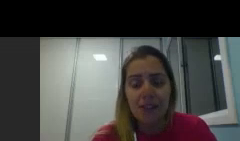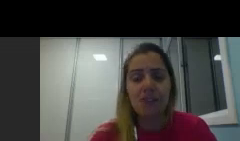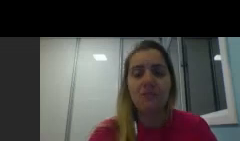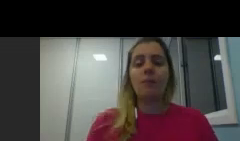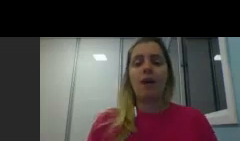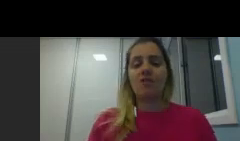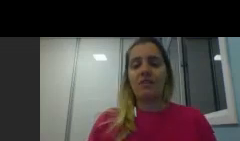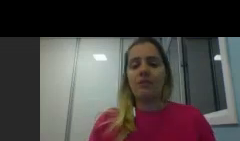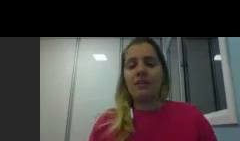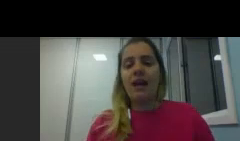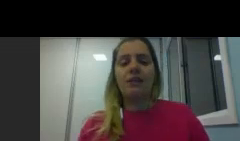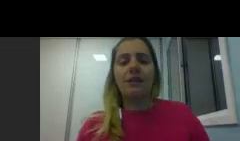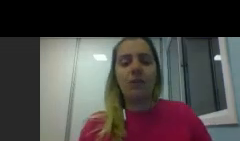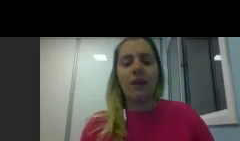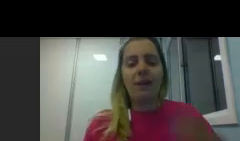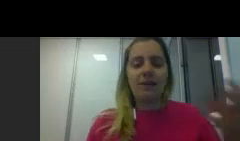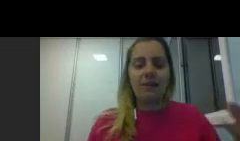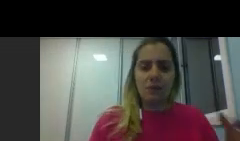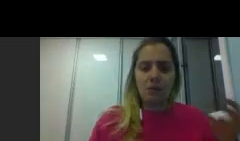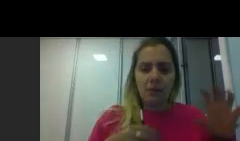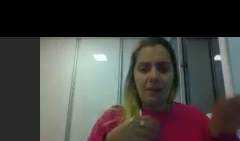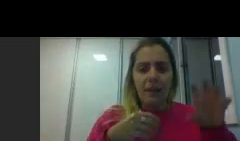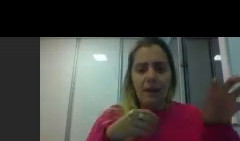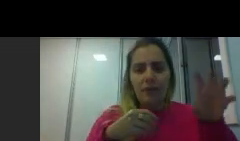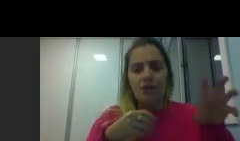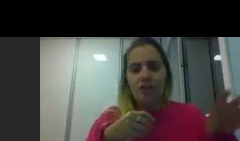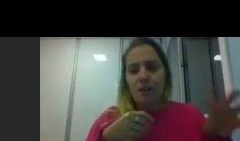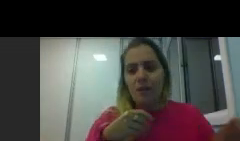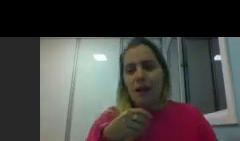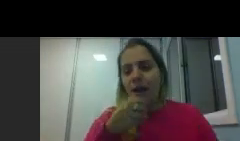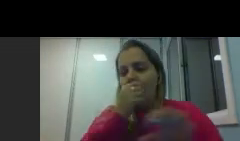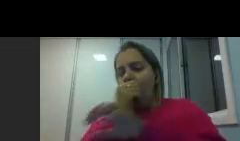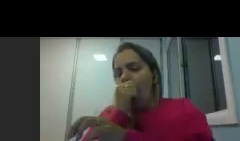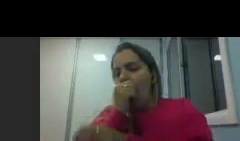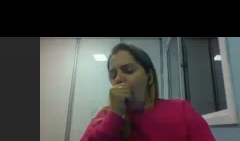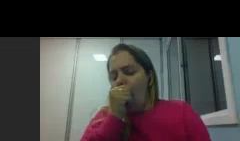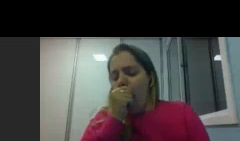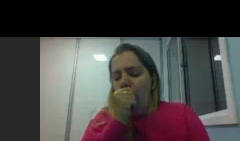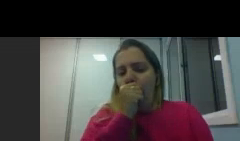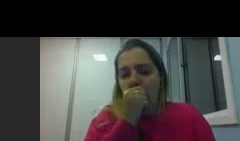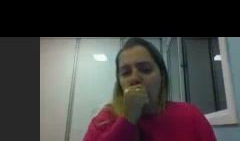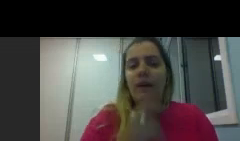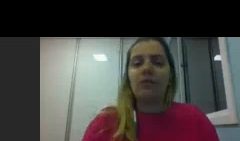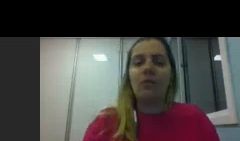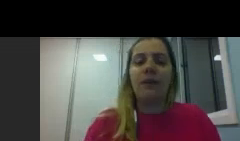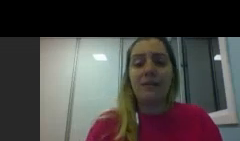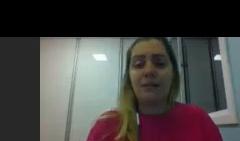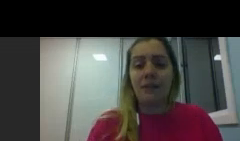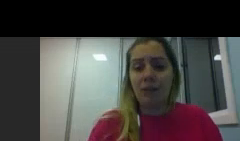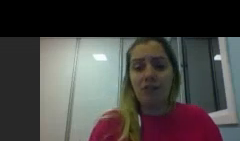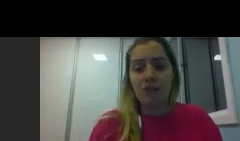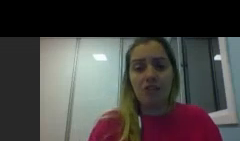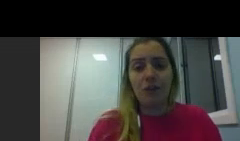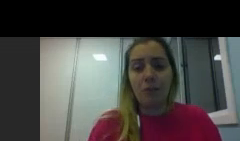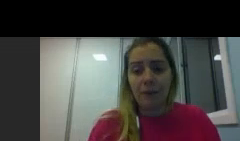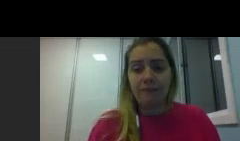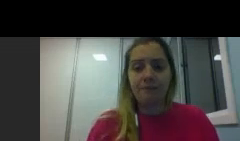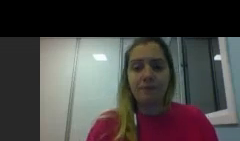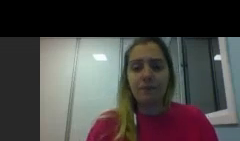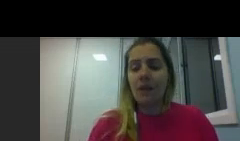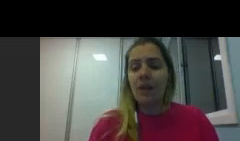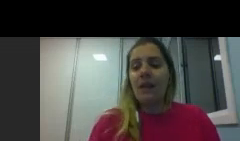Nesse caso, esse indivíduo ele pode ter contato tanto com hemácia que tem aglutinogênio A, quanto com hemácia que tem